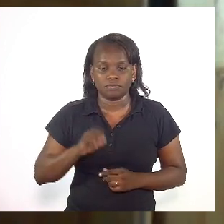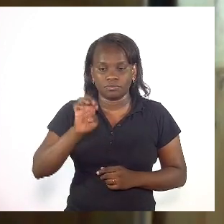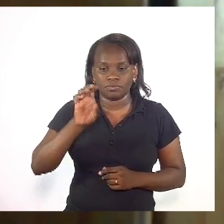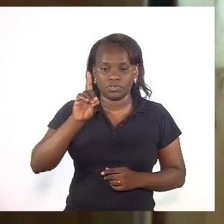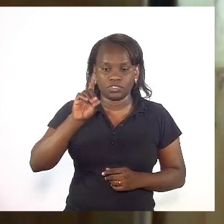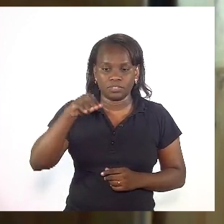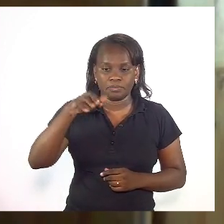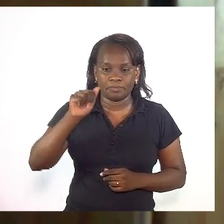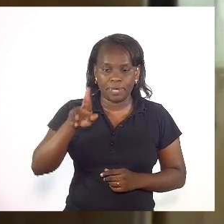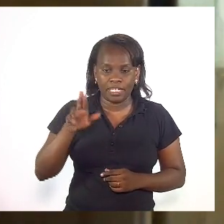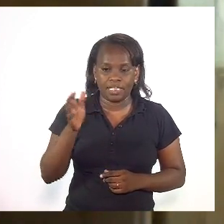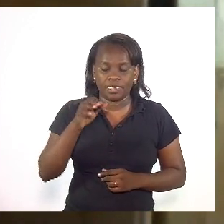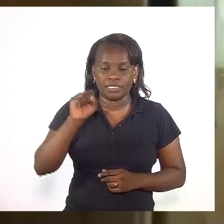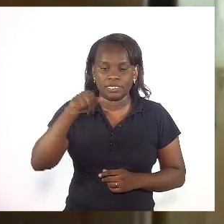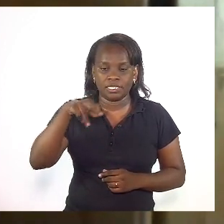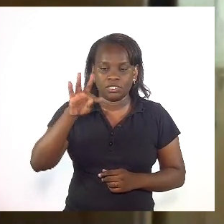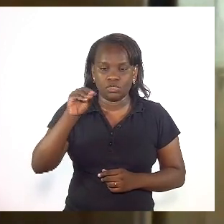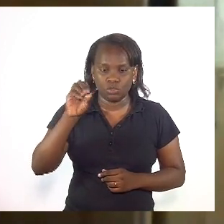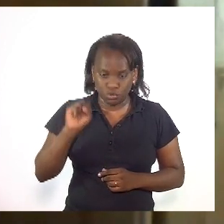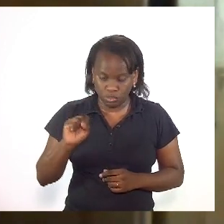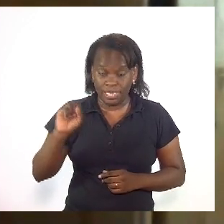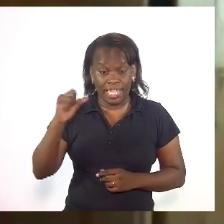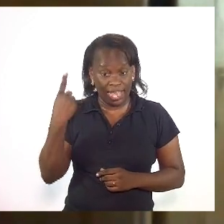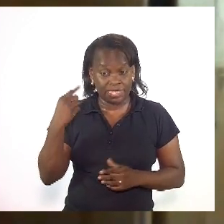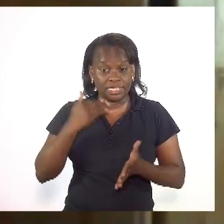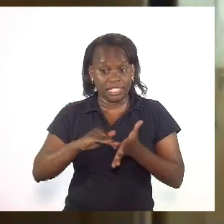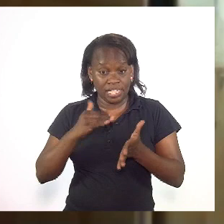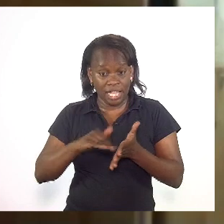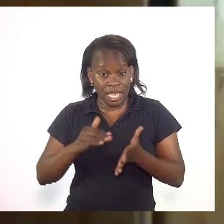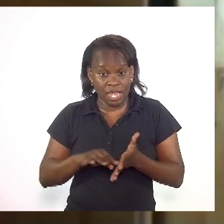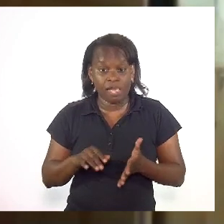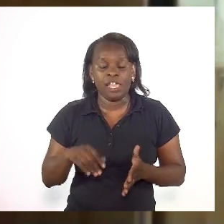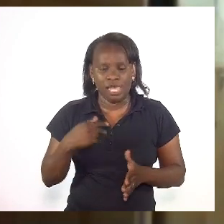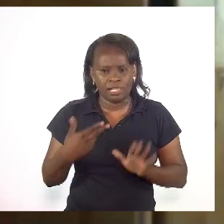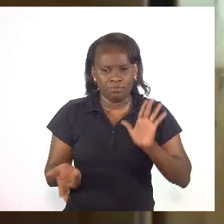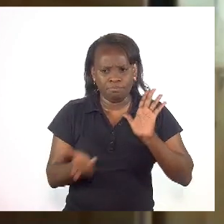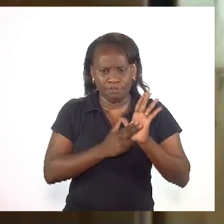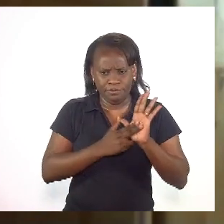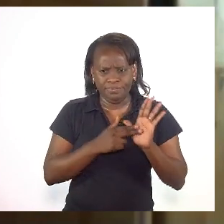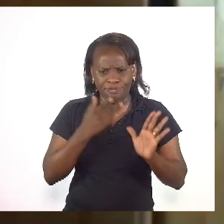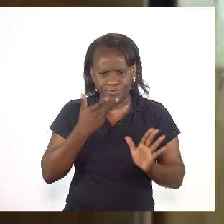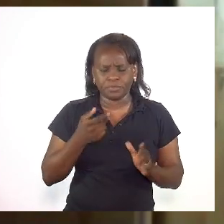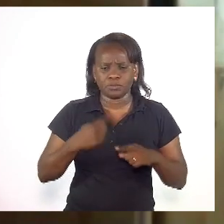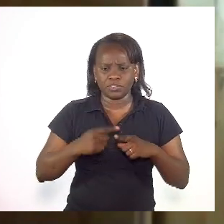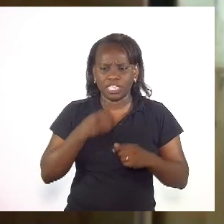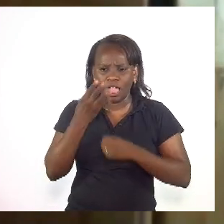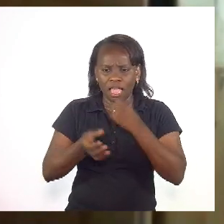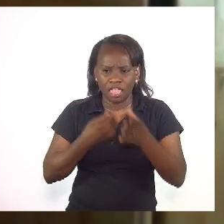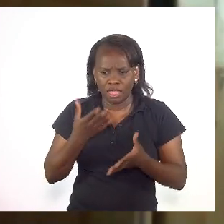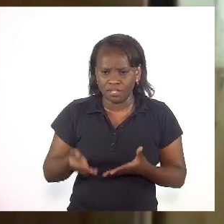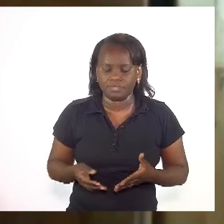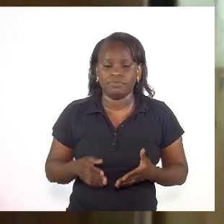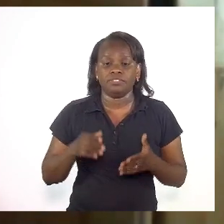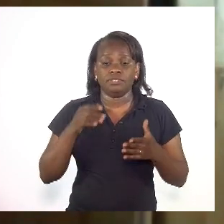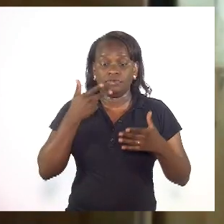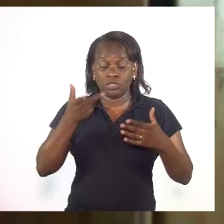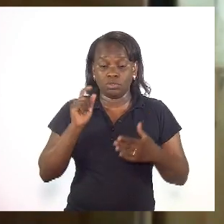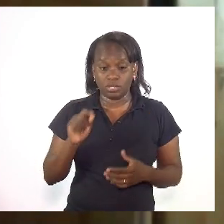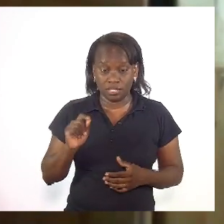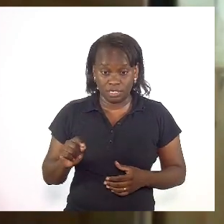Edmar Santos, ex-secretário, réu confesso, porque fez delação premiada,